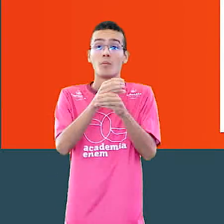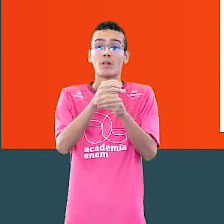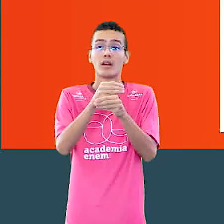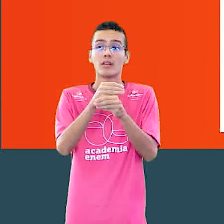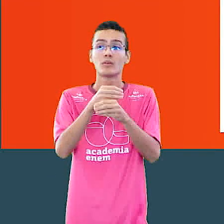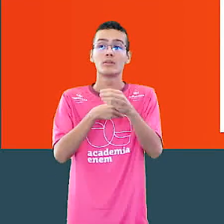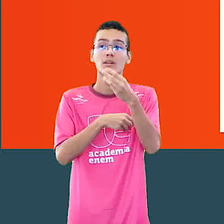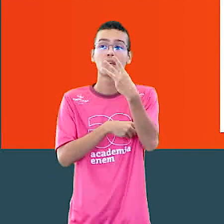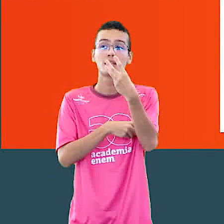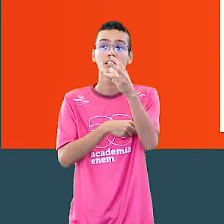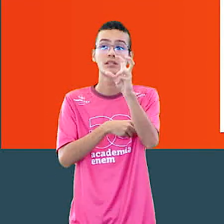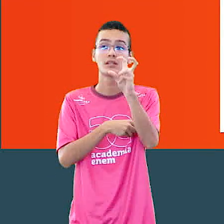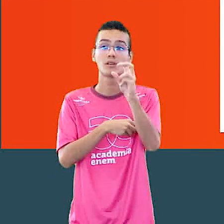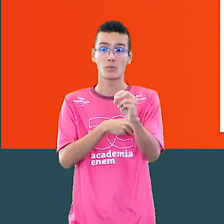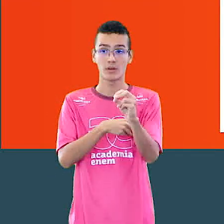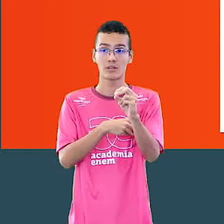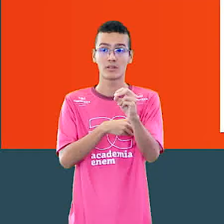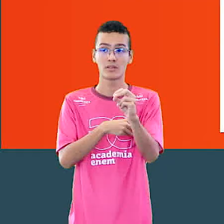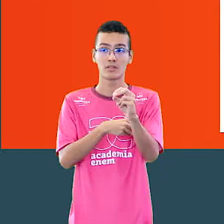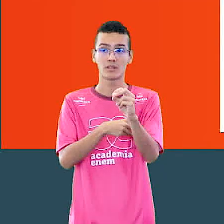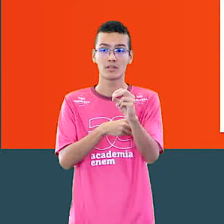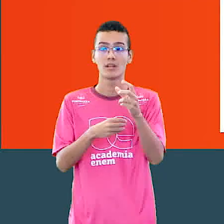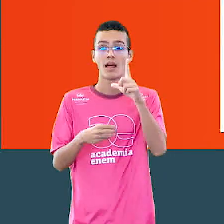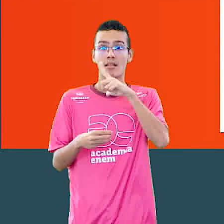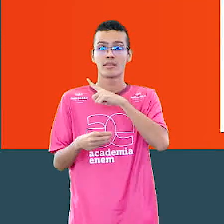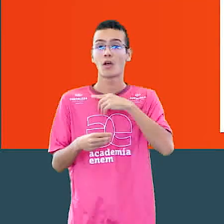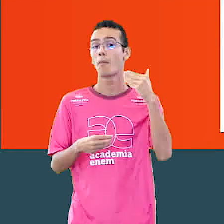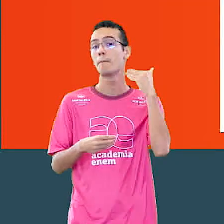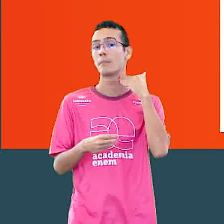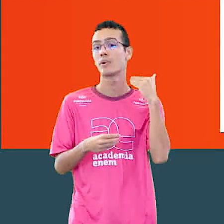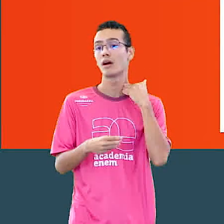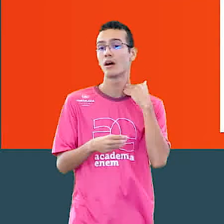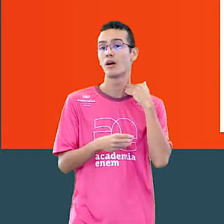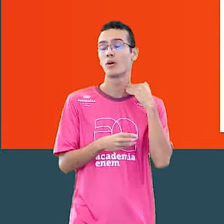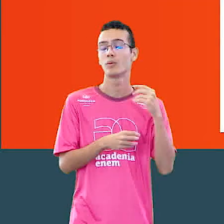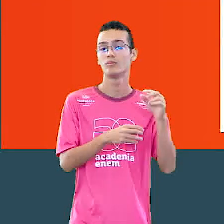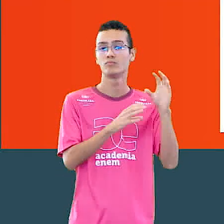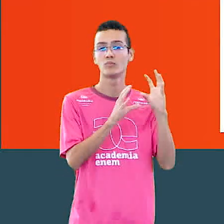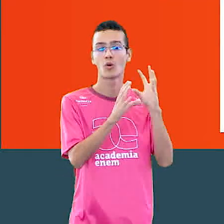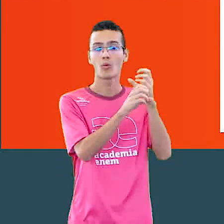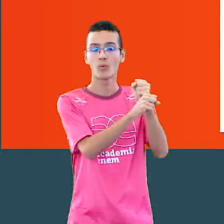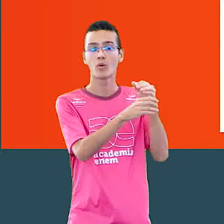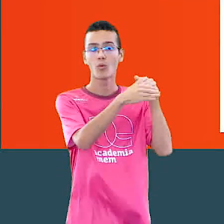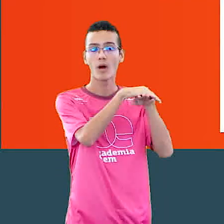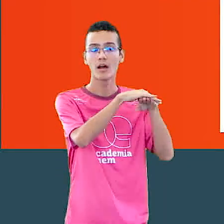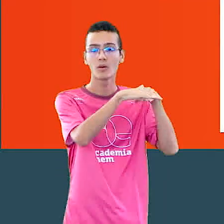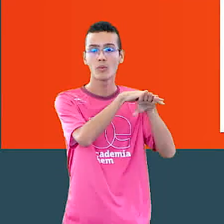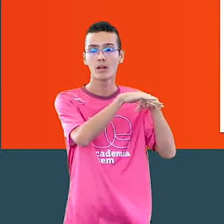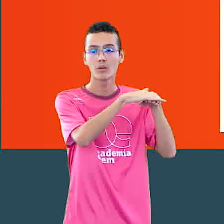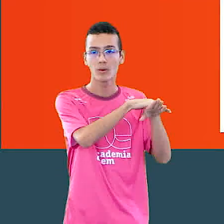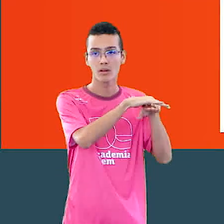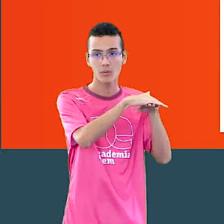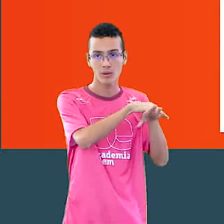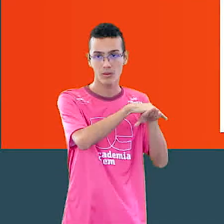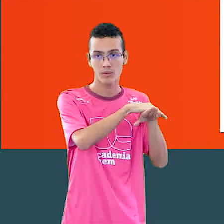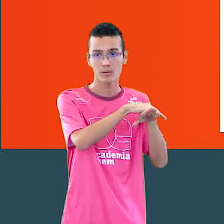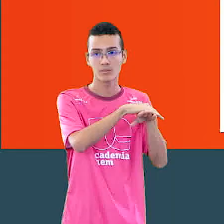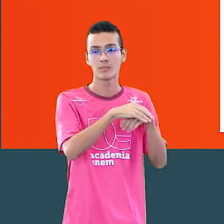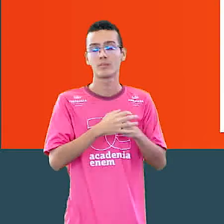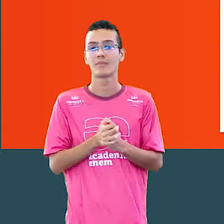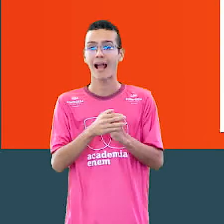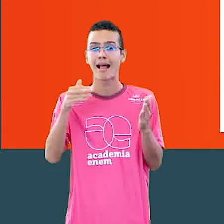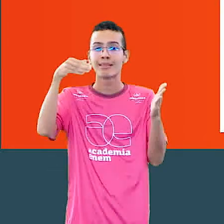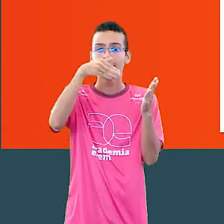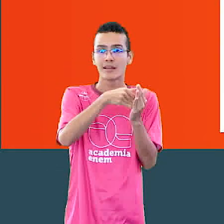numa poupança até você terminar. Como o governo quer que você seja professor